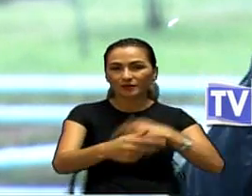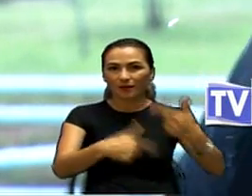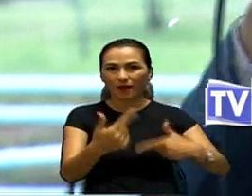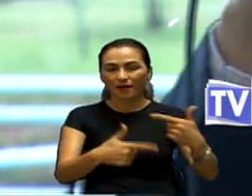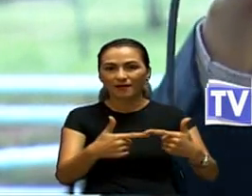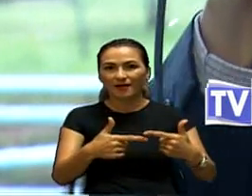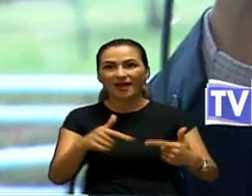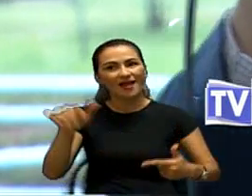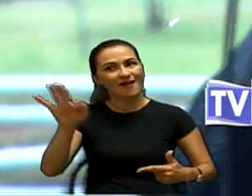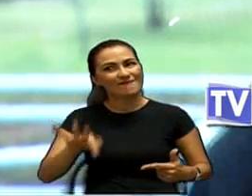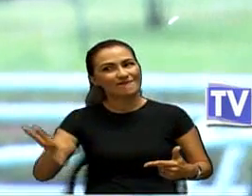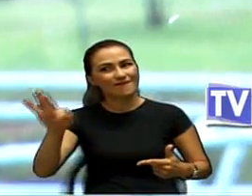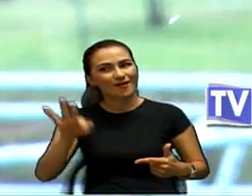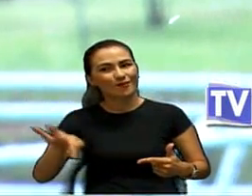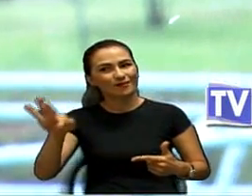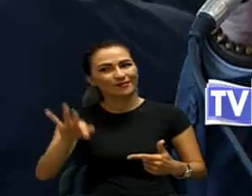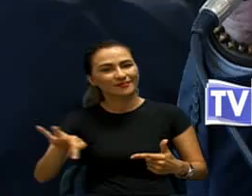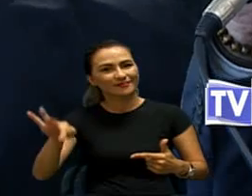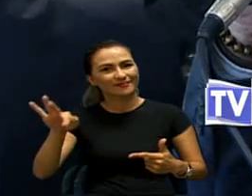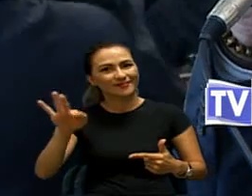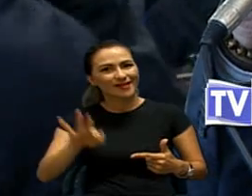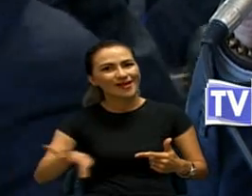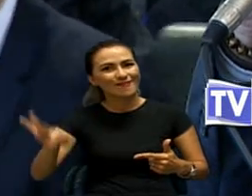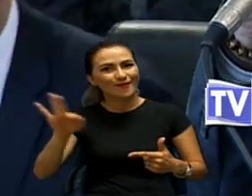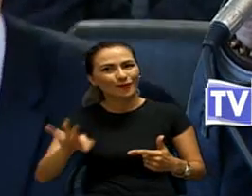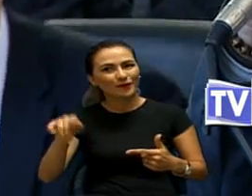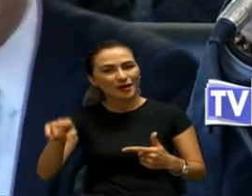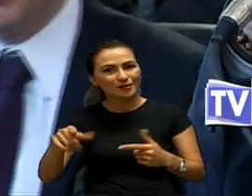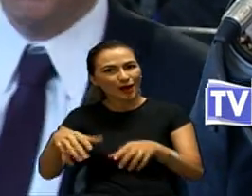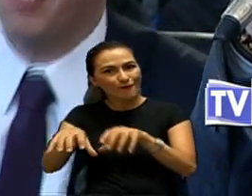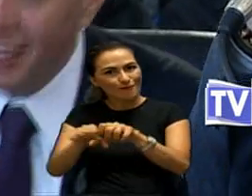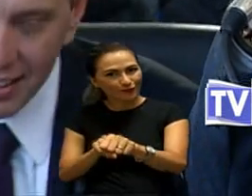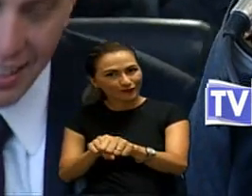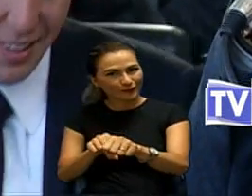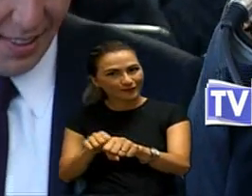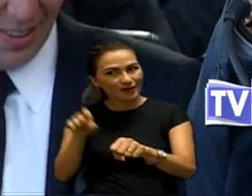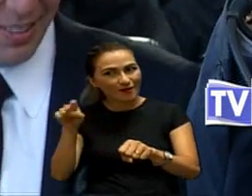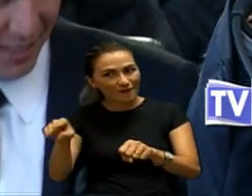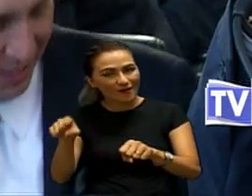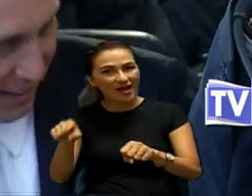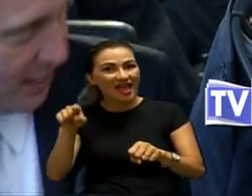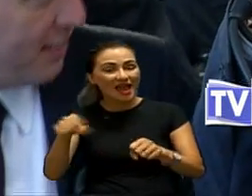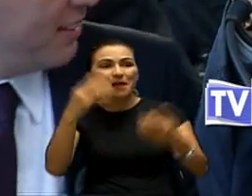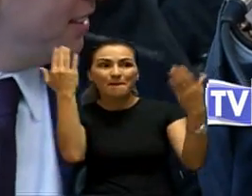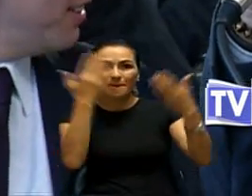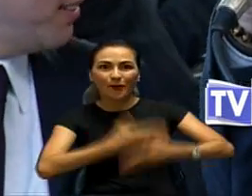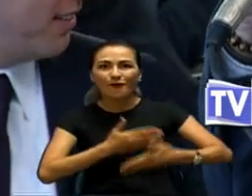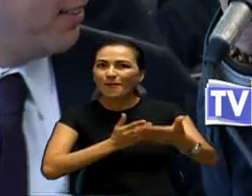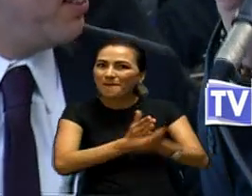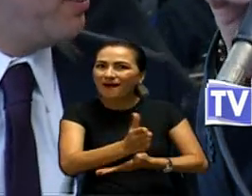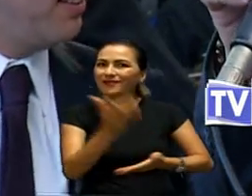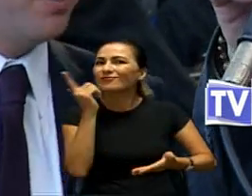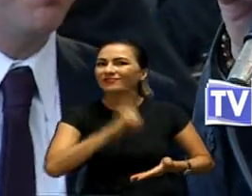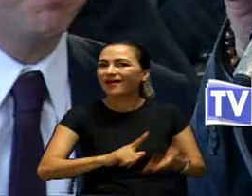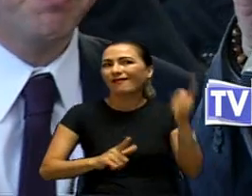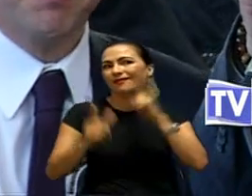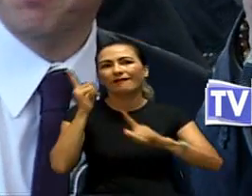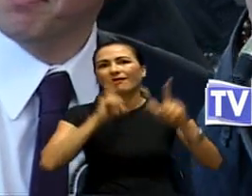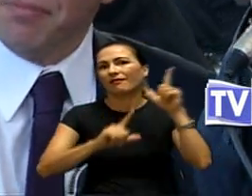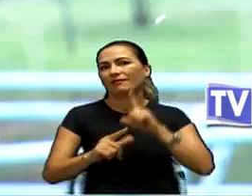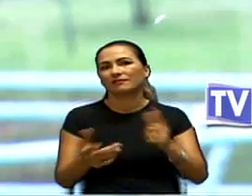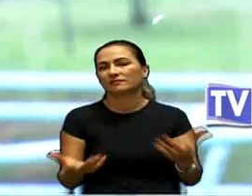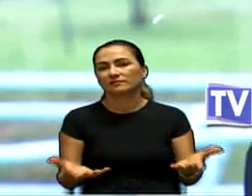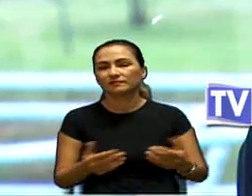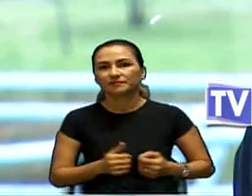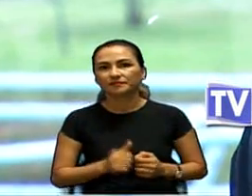universidade. Eu não sei se sempre é porque... Sempre é o da casa. É, eu não sei se é porque os médicos formados, eles estão mais... É tremenda. Na hora de fazer a